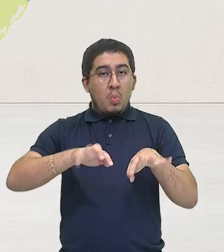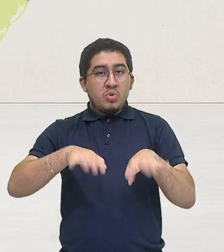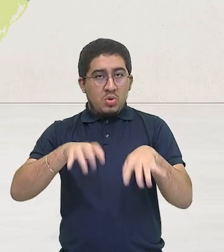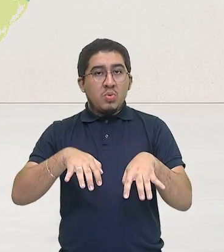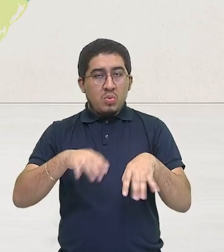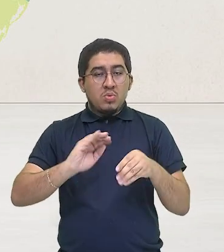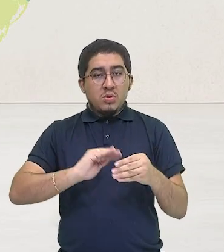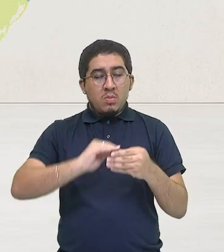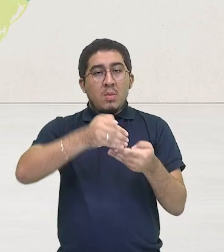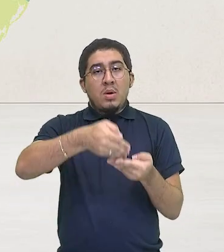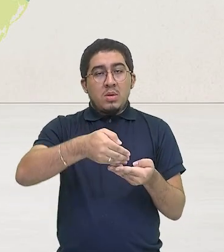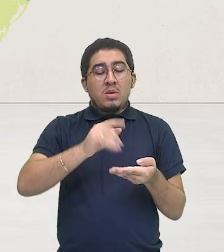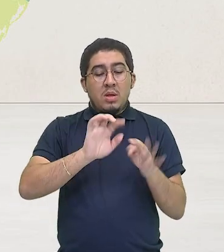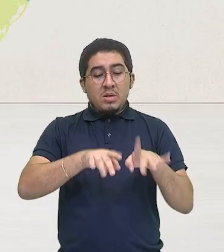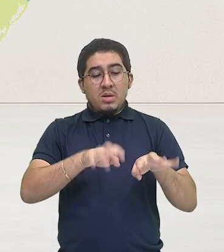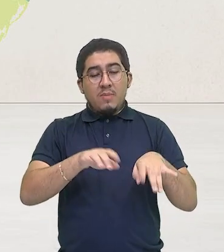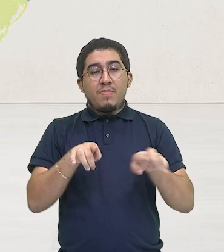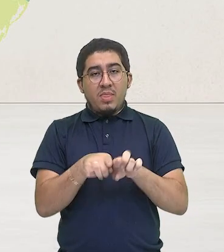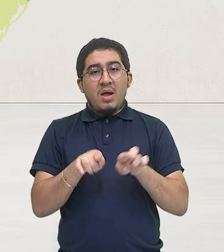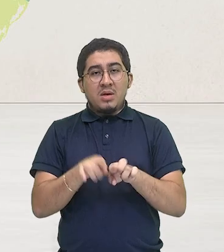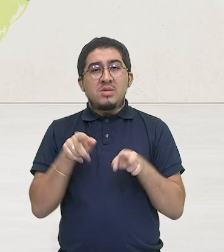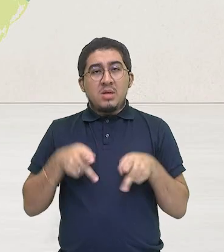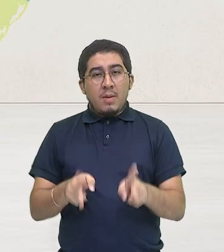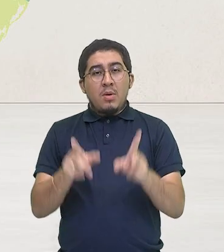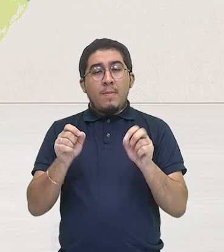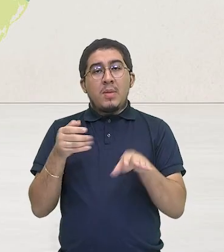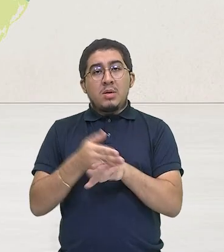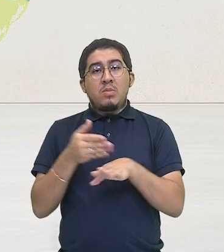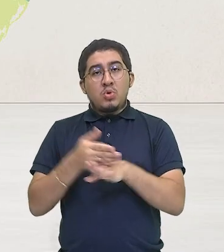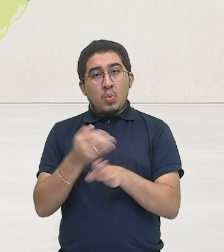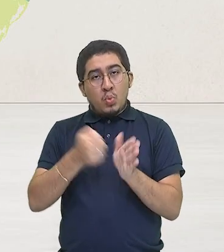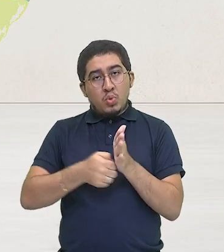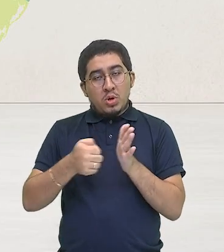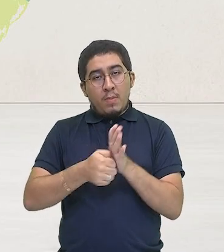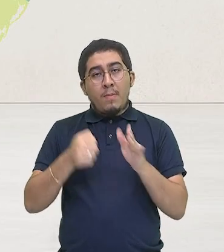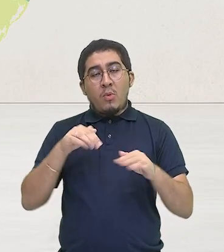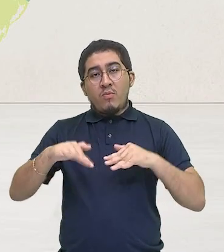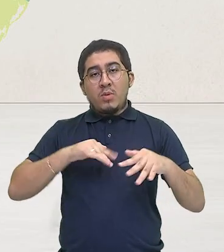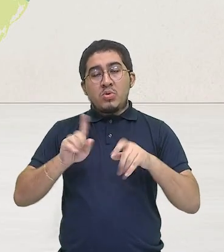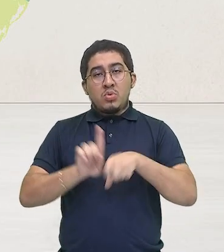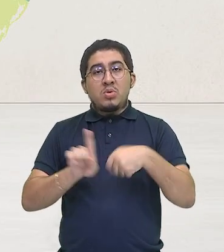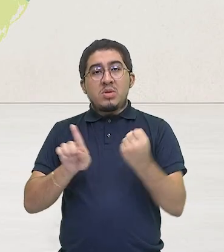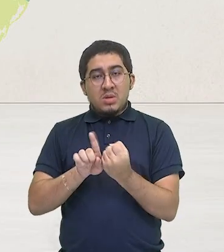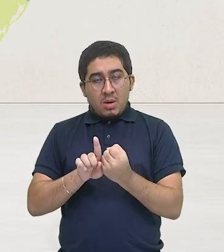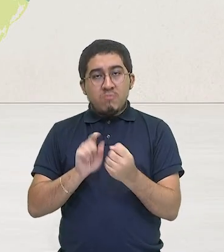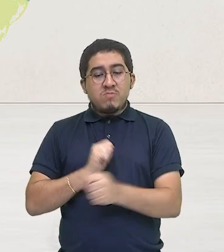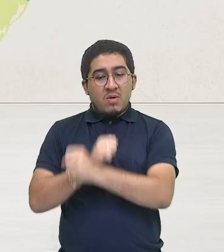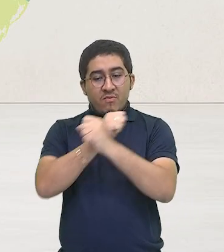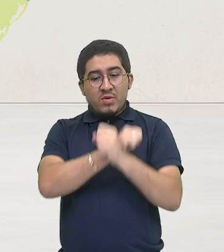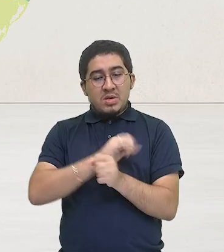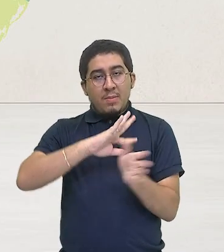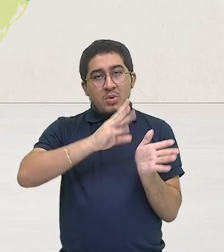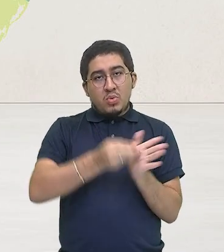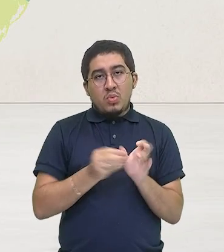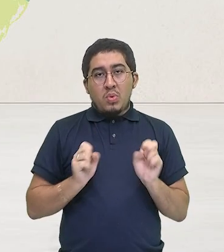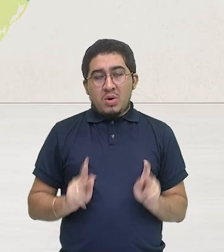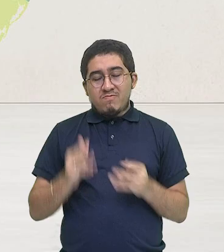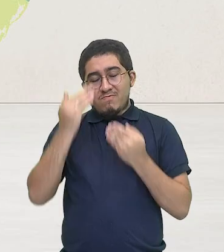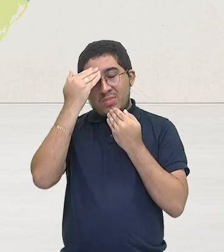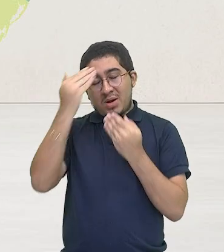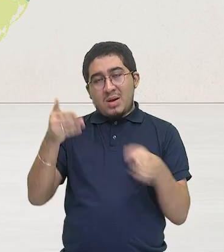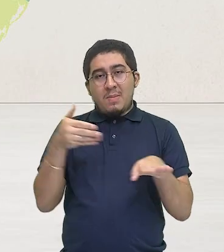presente nesta luta e nos movimentos sociais pela Amazônia. Ok? Muito obrigado